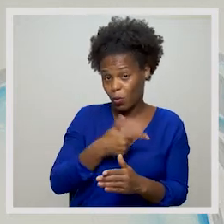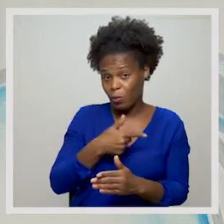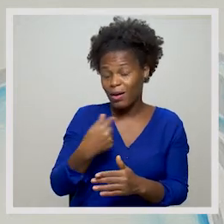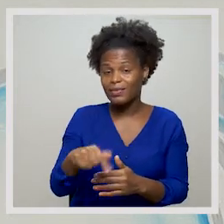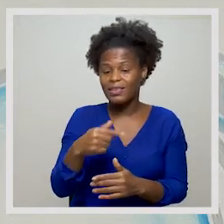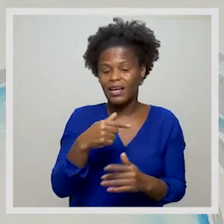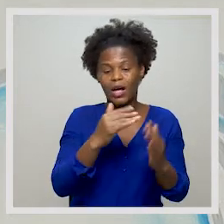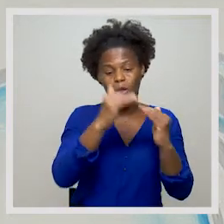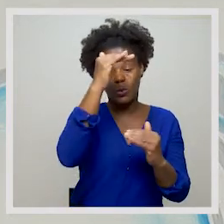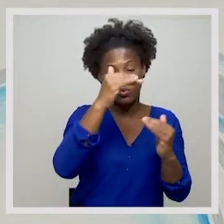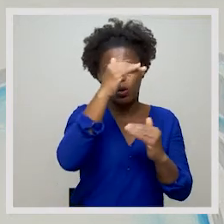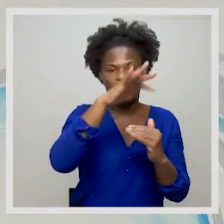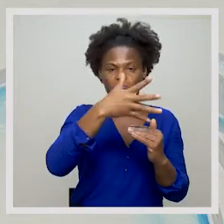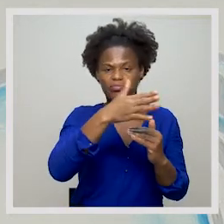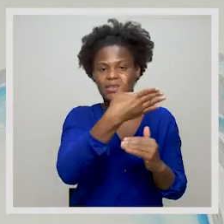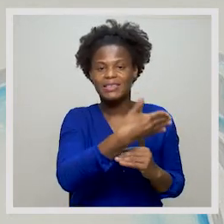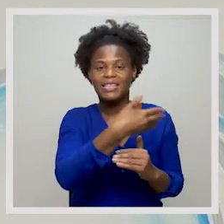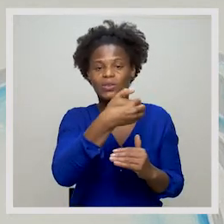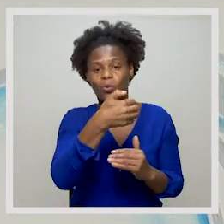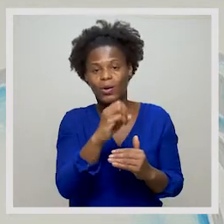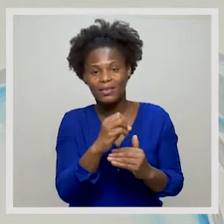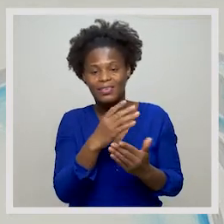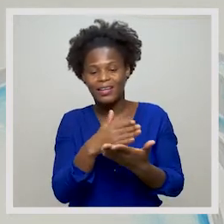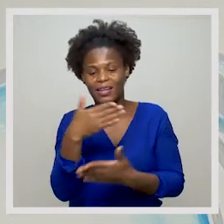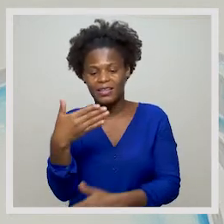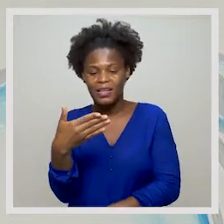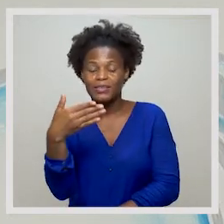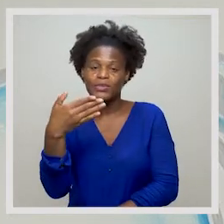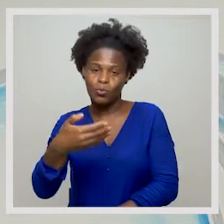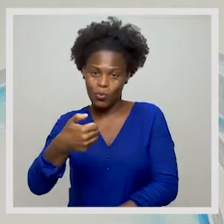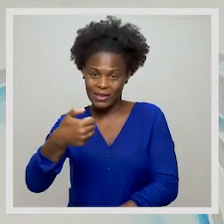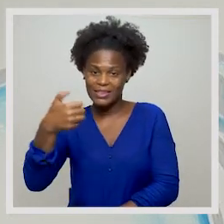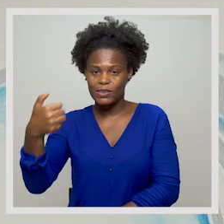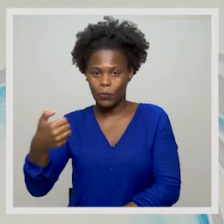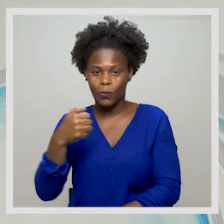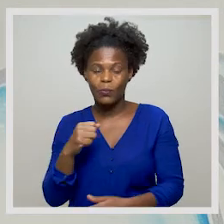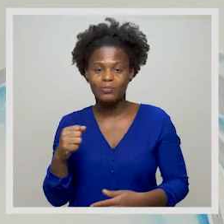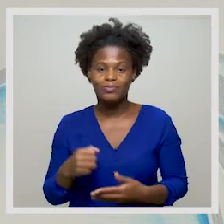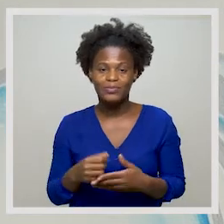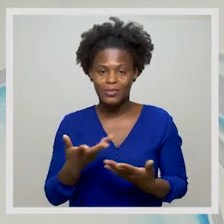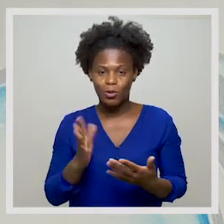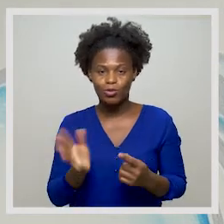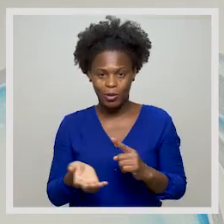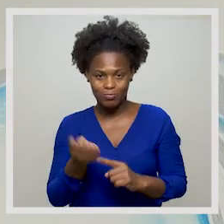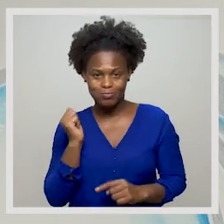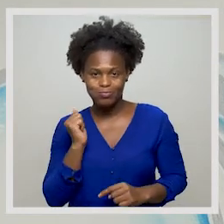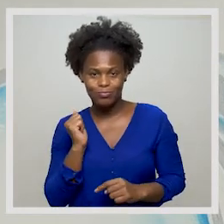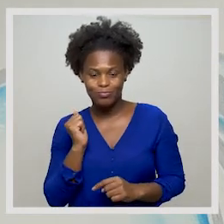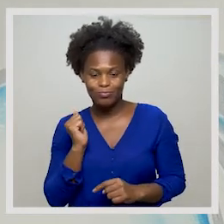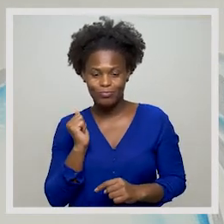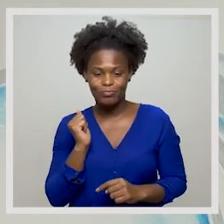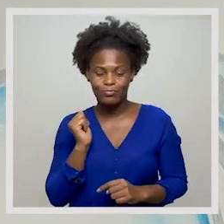turma têm altura compreendida de 150 a 55. Então, eu já